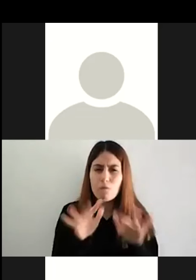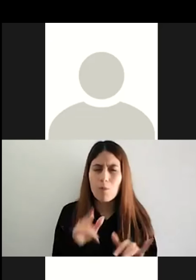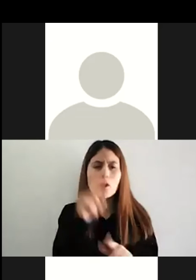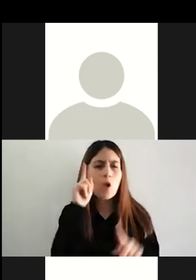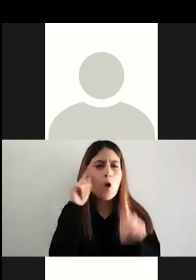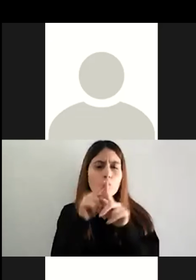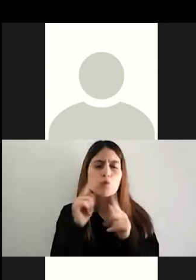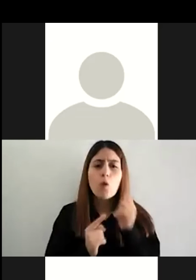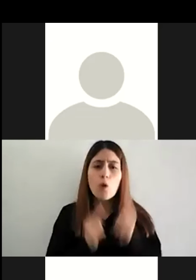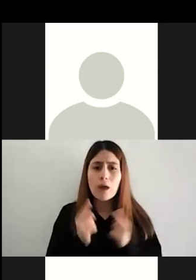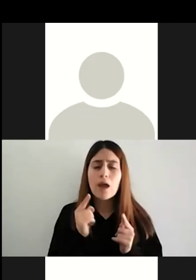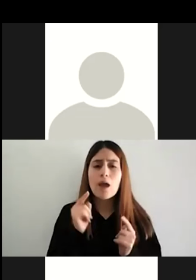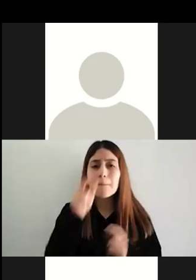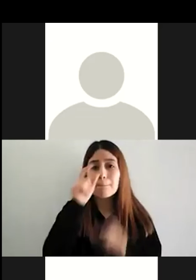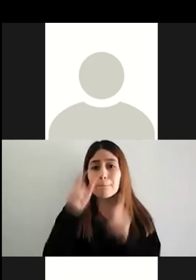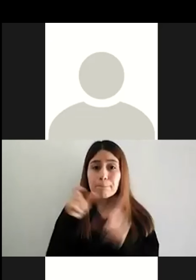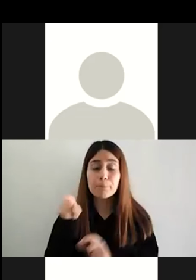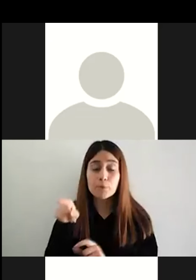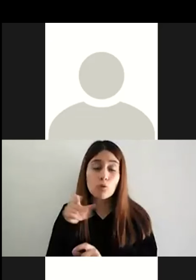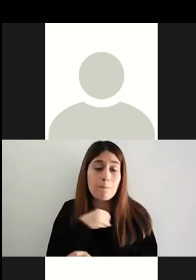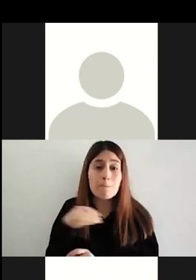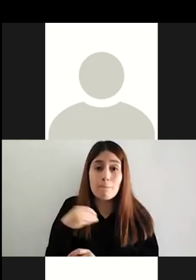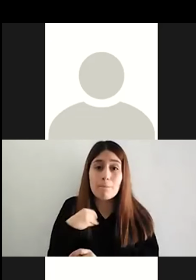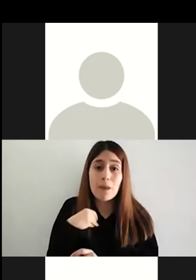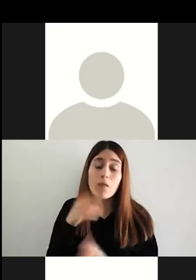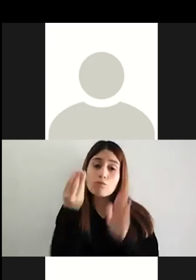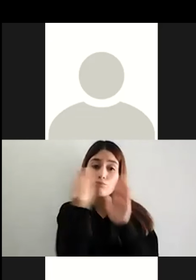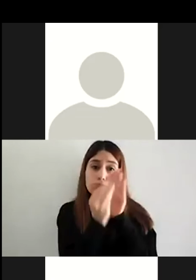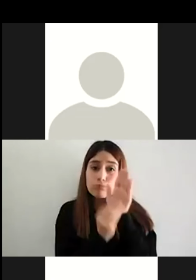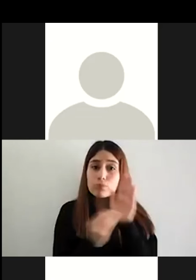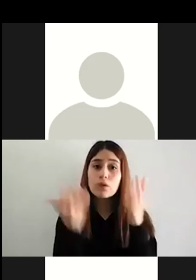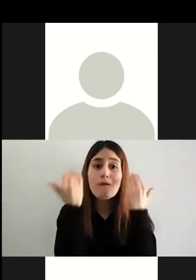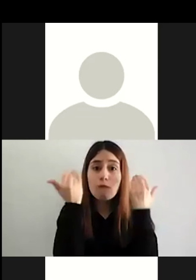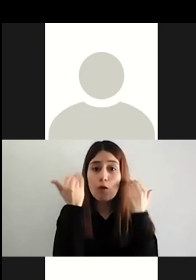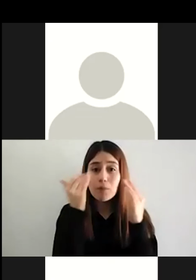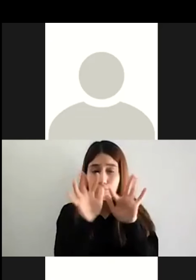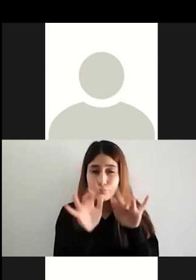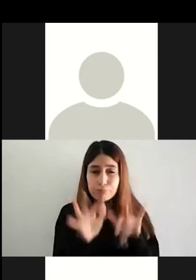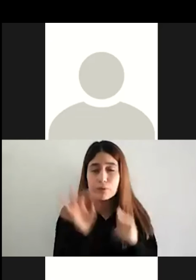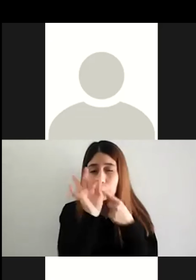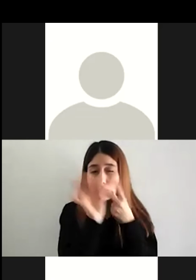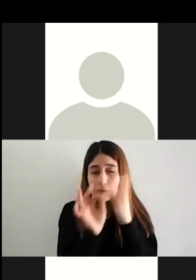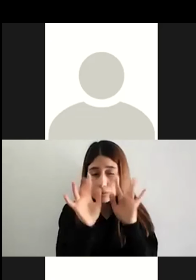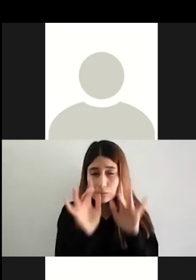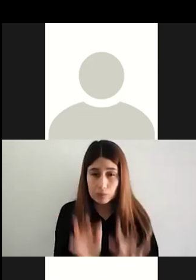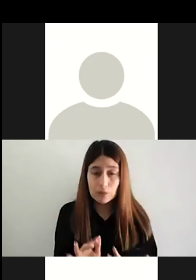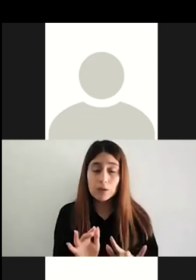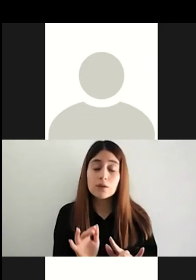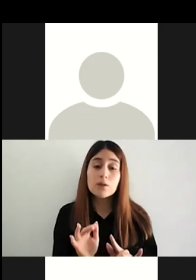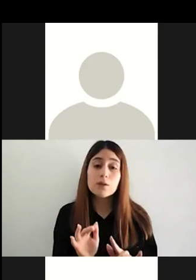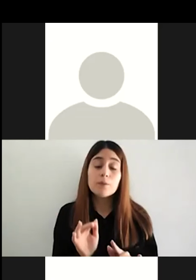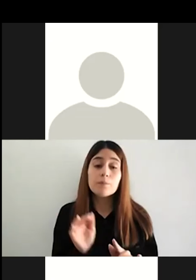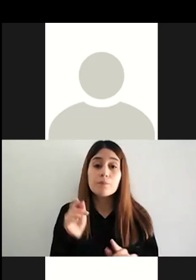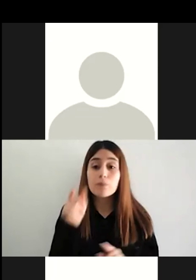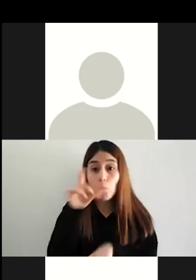prestadores coloquem os dados dos seus doentes, os seus casos clínicos, de forma anonimizada, naturalmente, e que assim